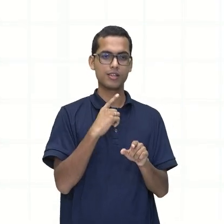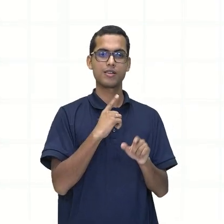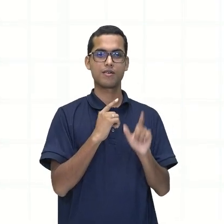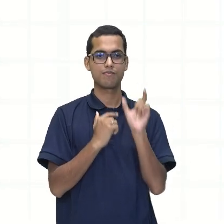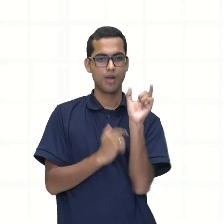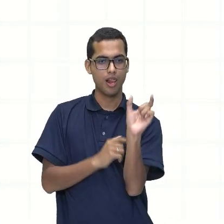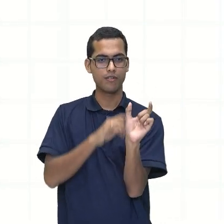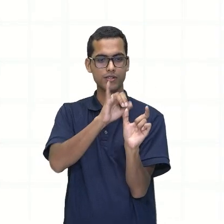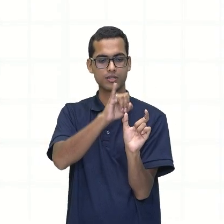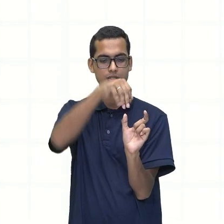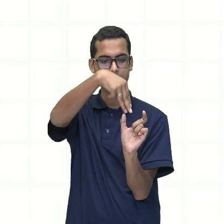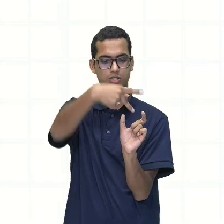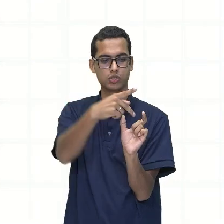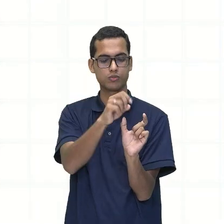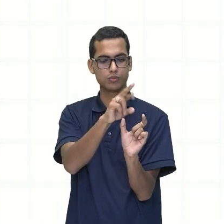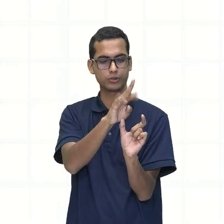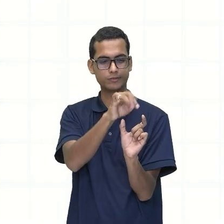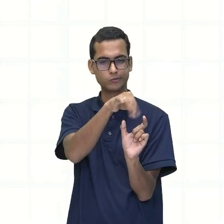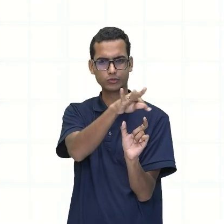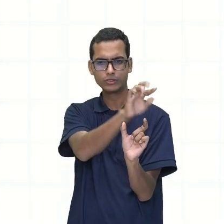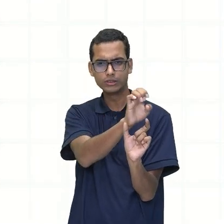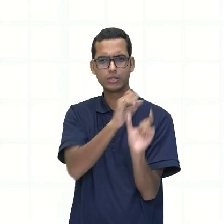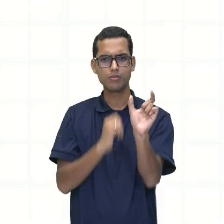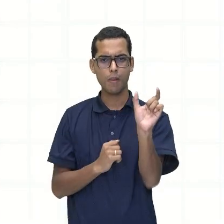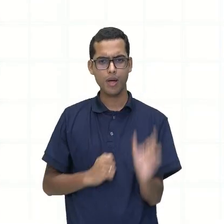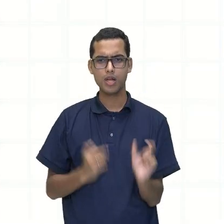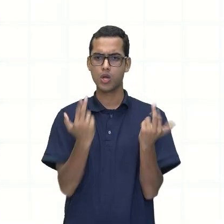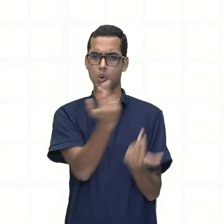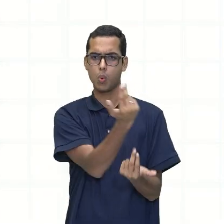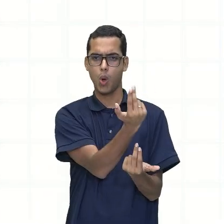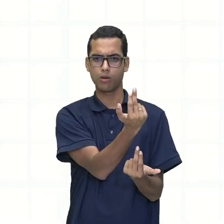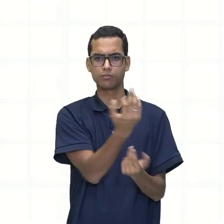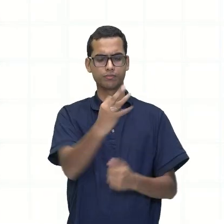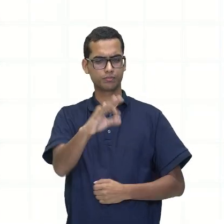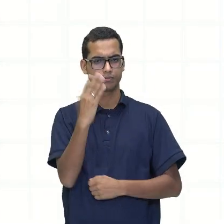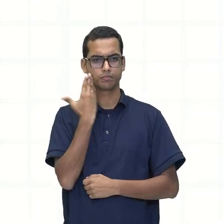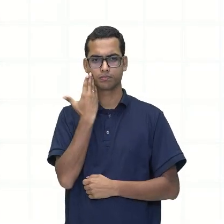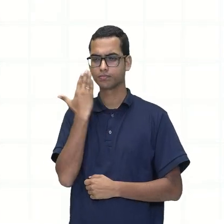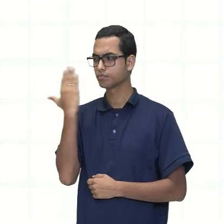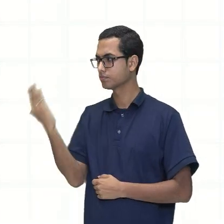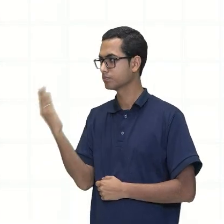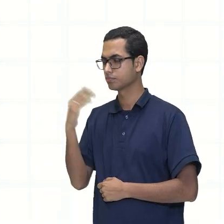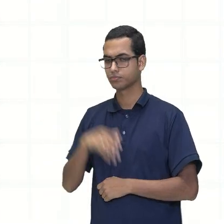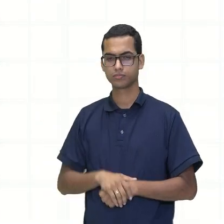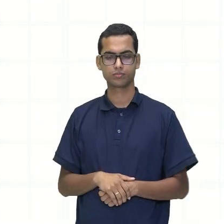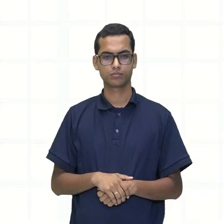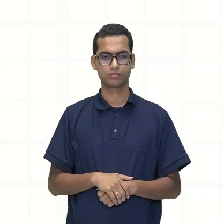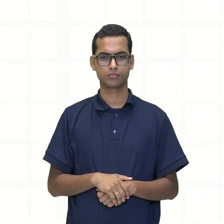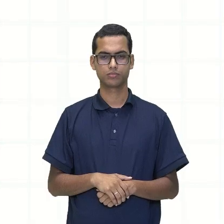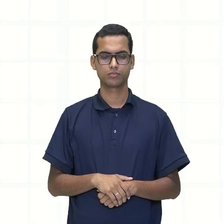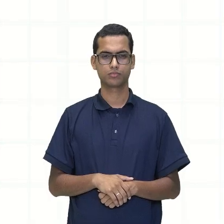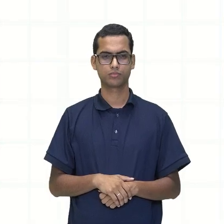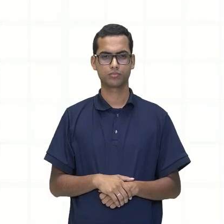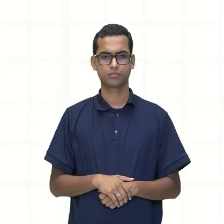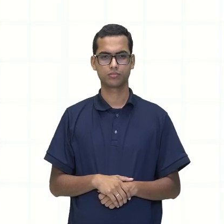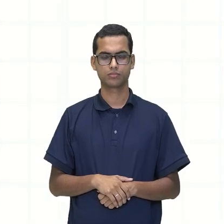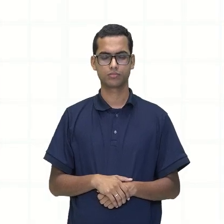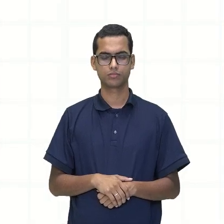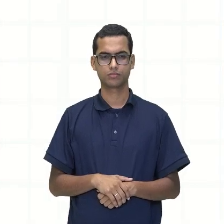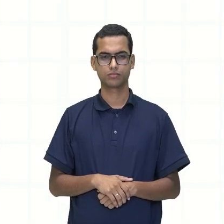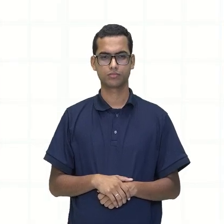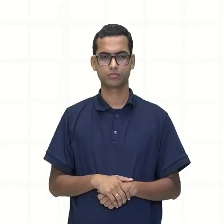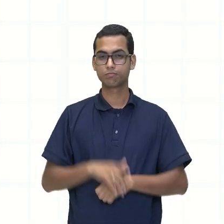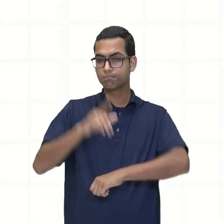nosso adjetivo, permanece igual, tanto para Ana quanto para Carlos. Então, quando